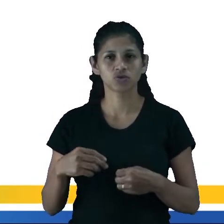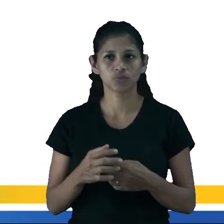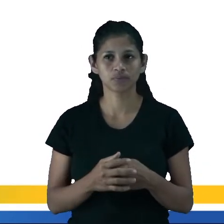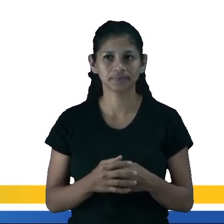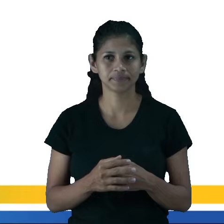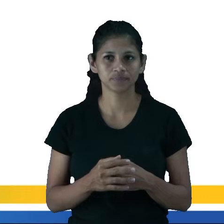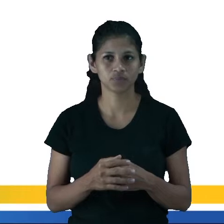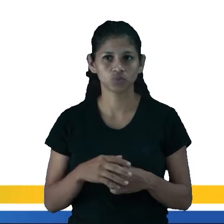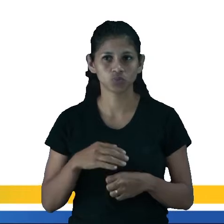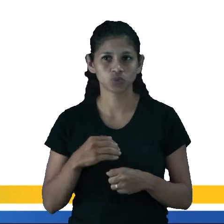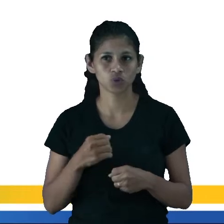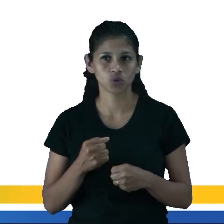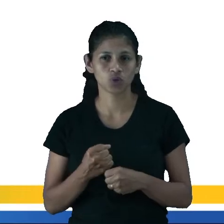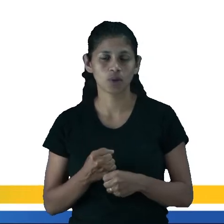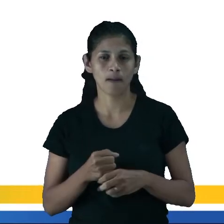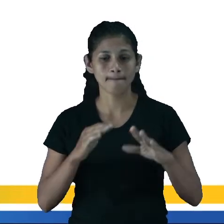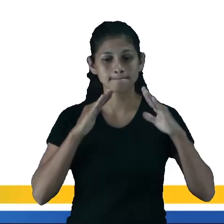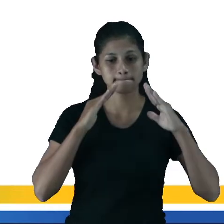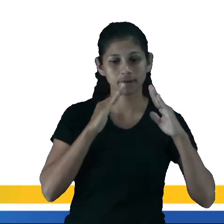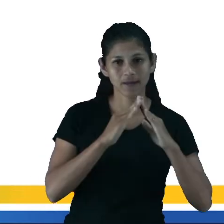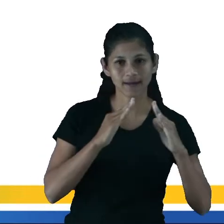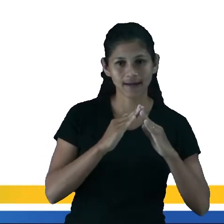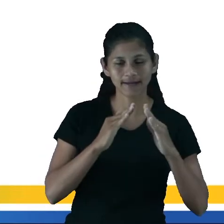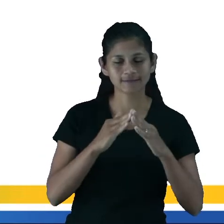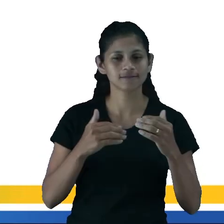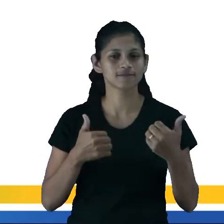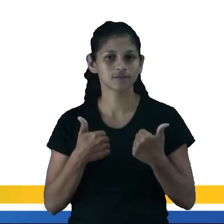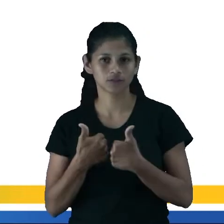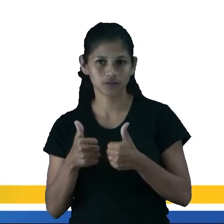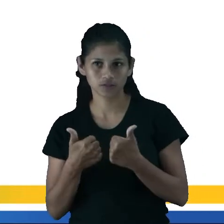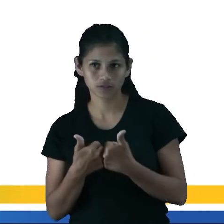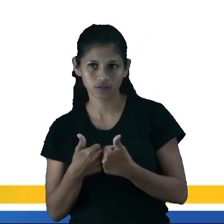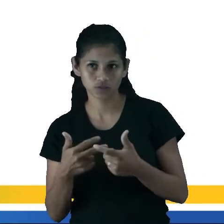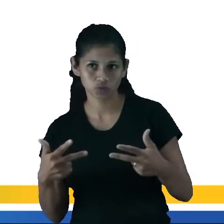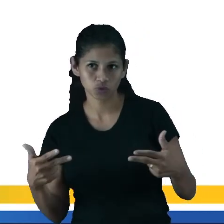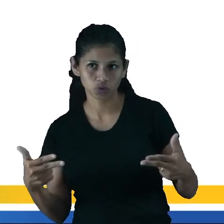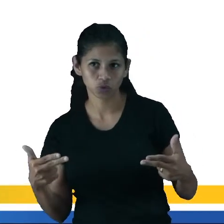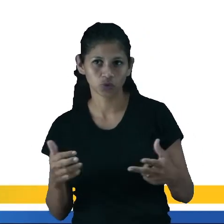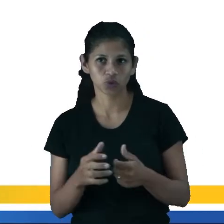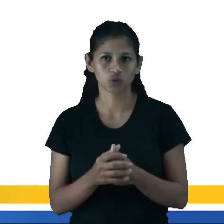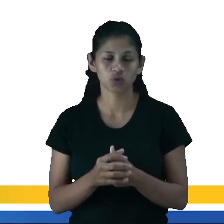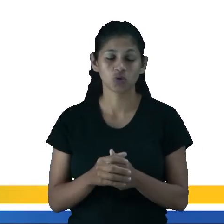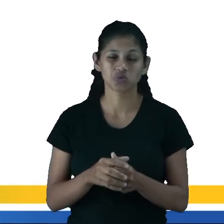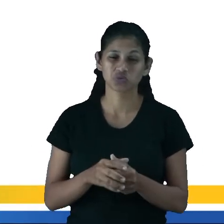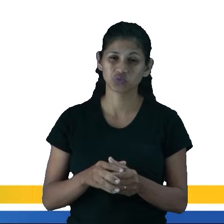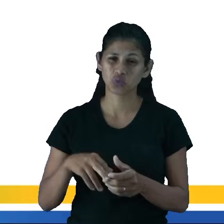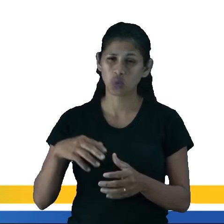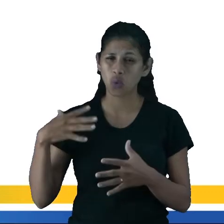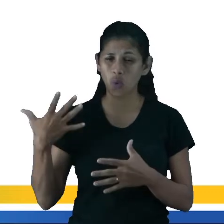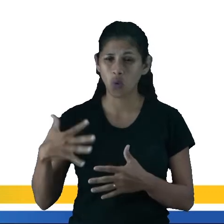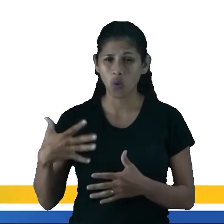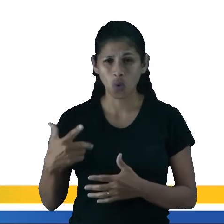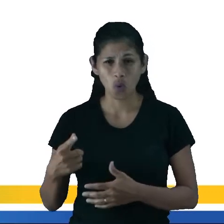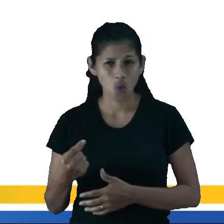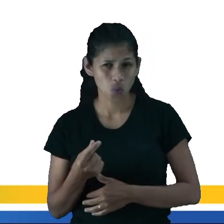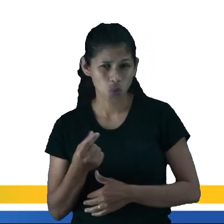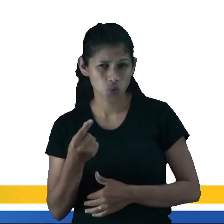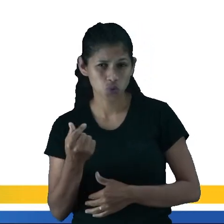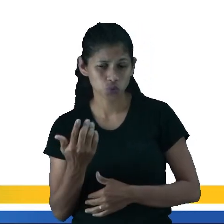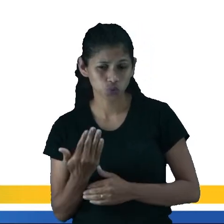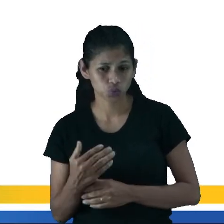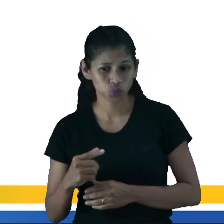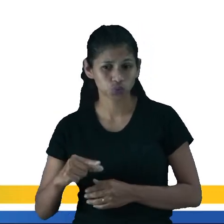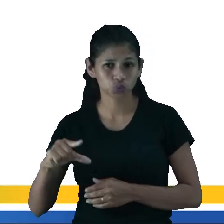resolvessem questões como moradia e transporte, embora os custos das passagens, né, tenham subido.